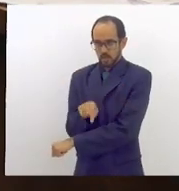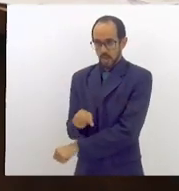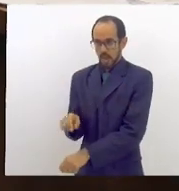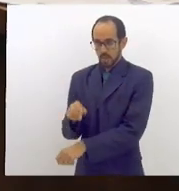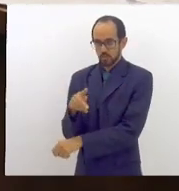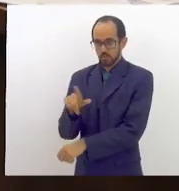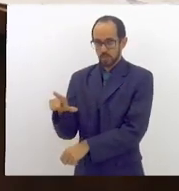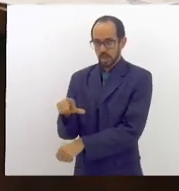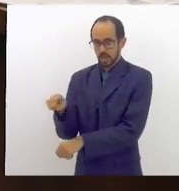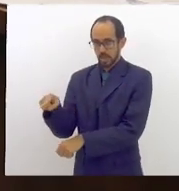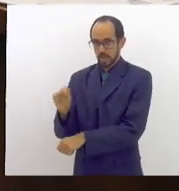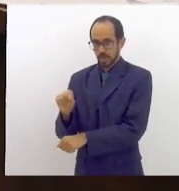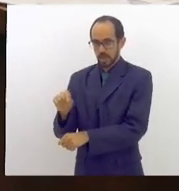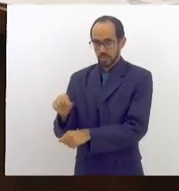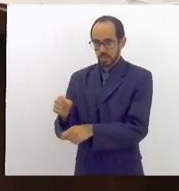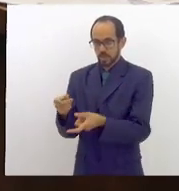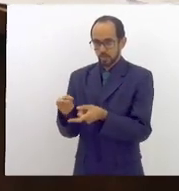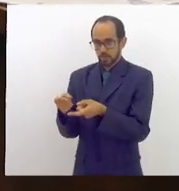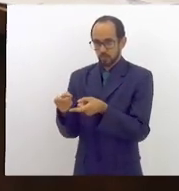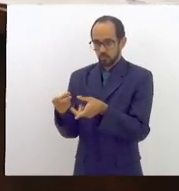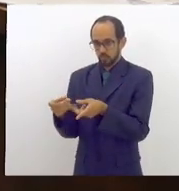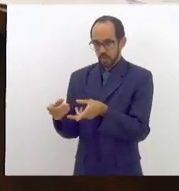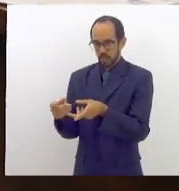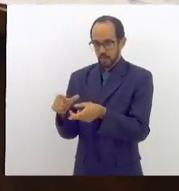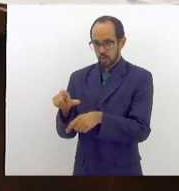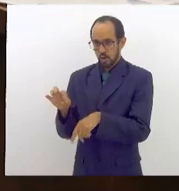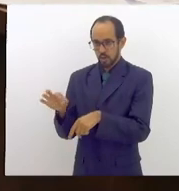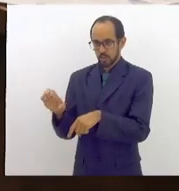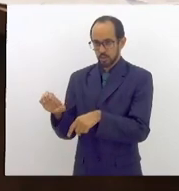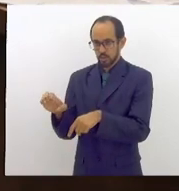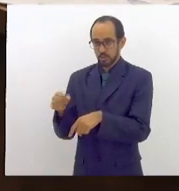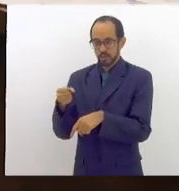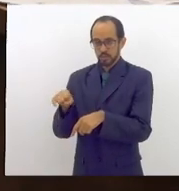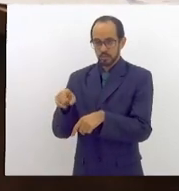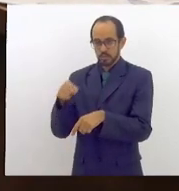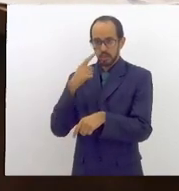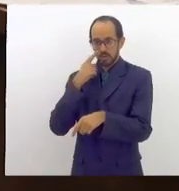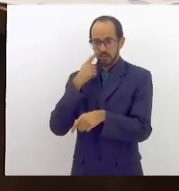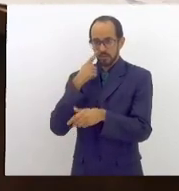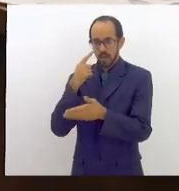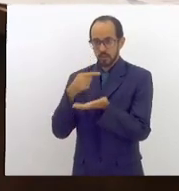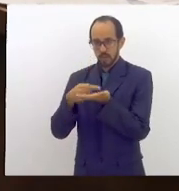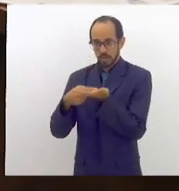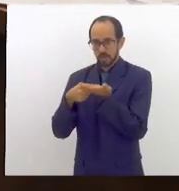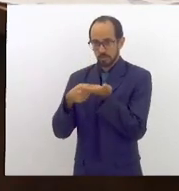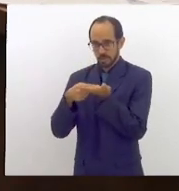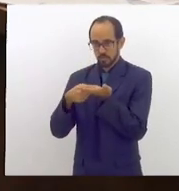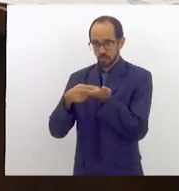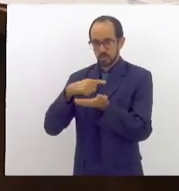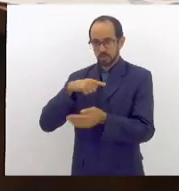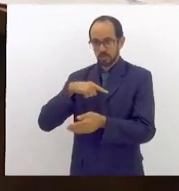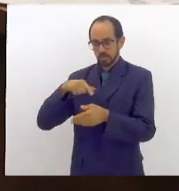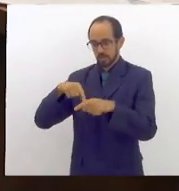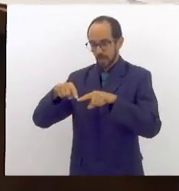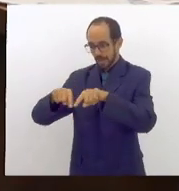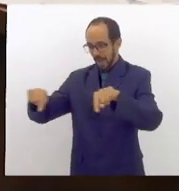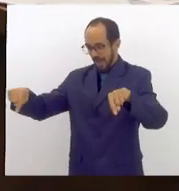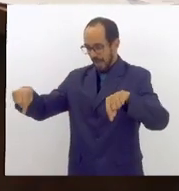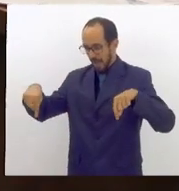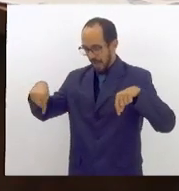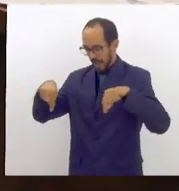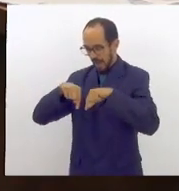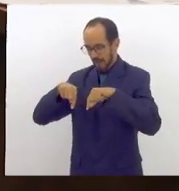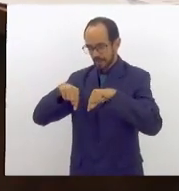a um projeto de alinhamento e loteamento se você vai no projeto de alinhamento loteamento tem a área do terreno